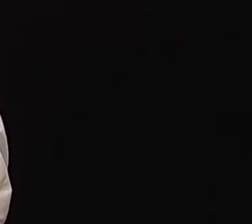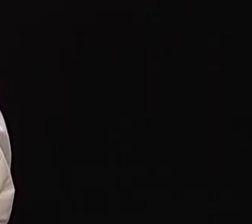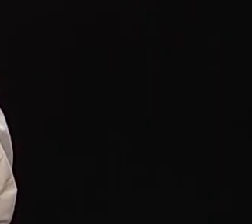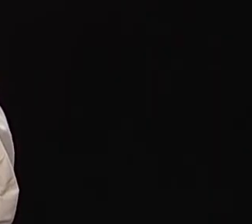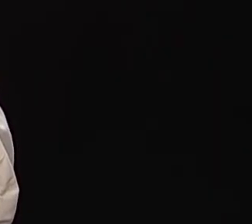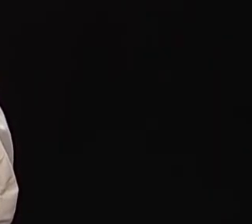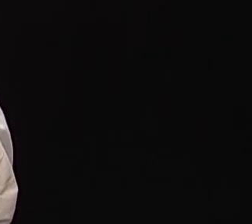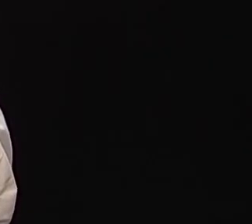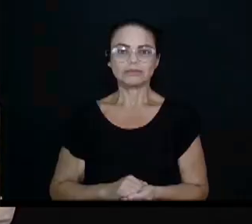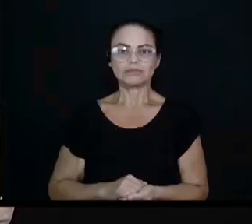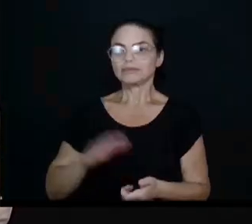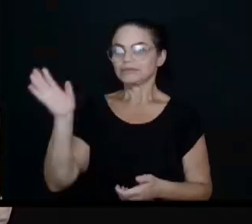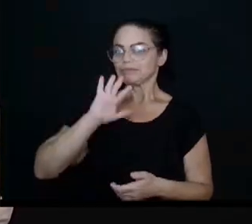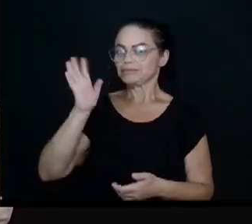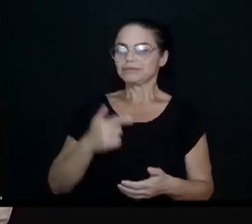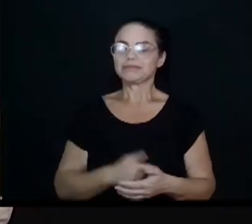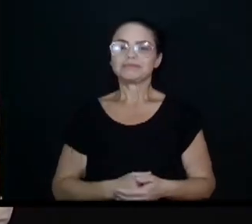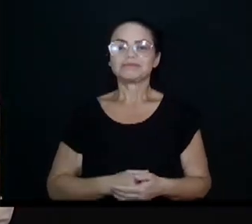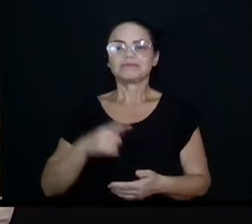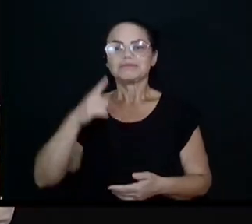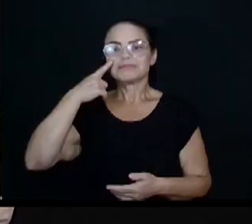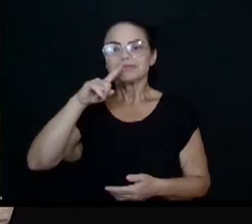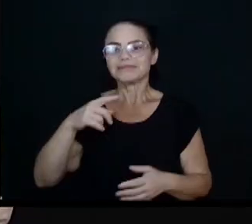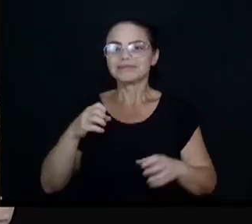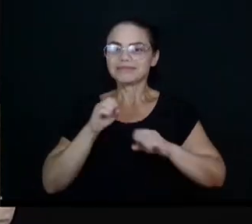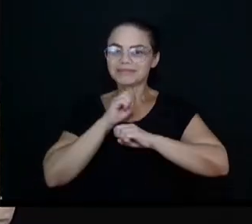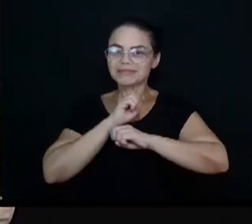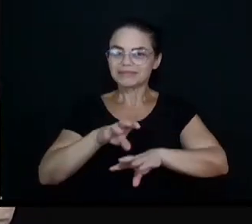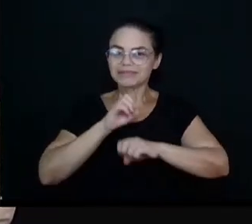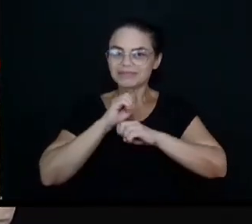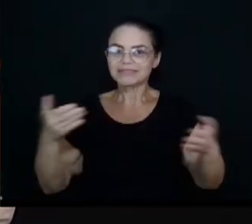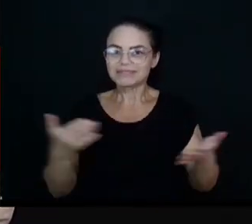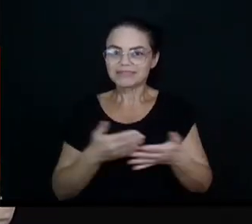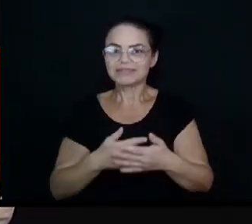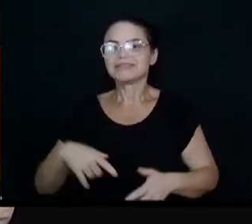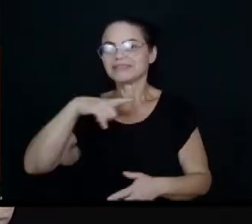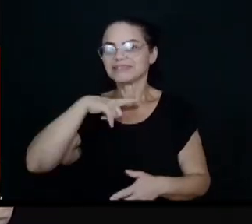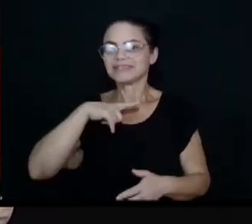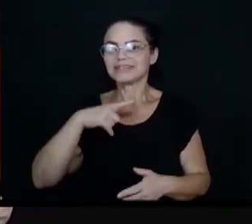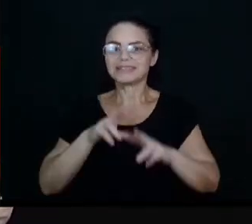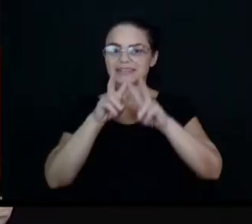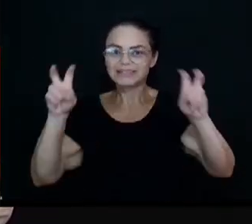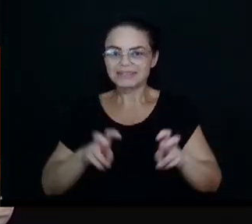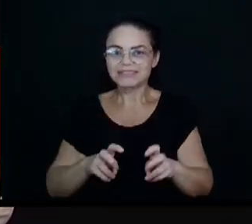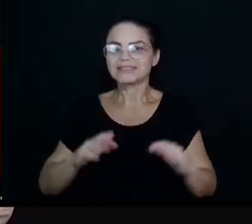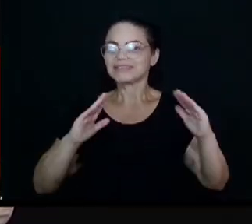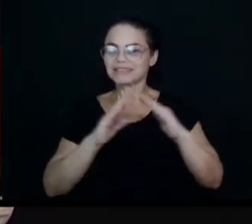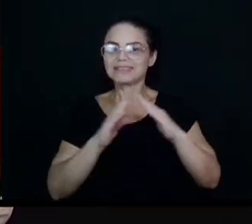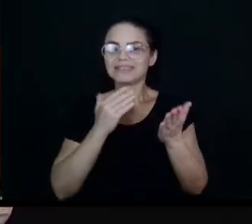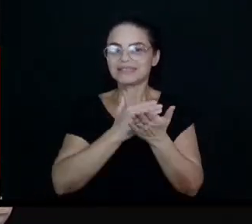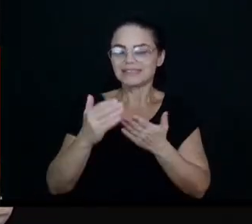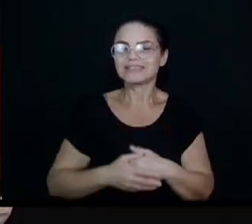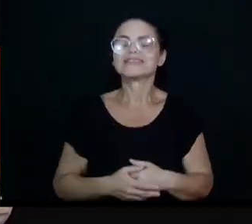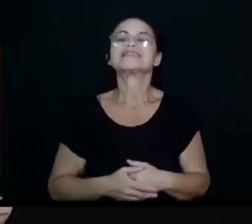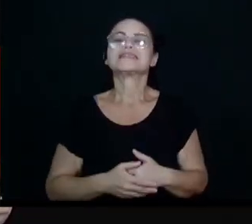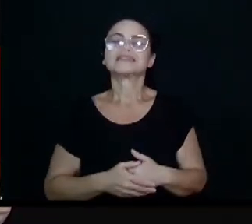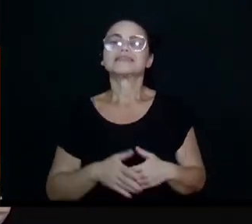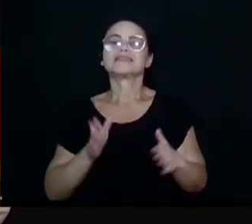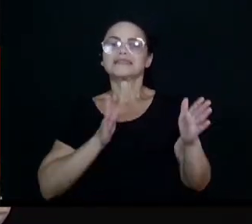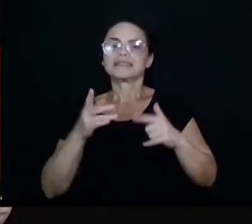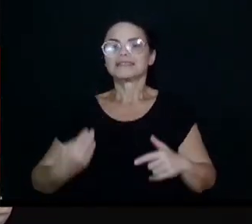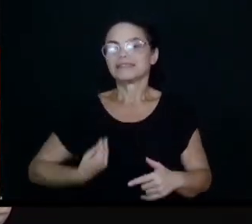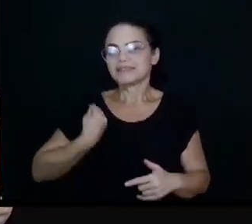Tá no ar mais um De Olho na Educação e hoje o nosso tema é para você que está em casa e que vai começar uma nova etapa da sua vida, a